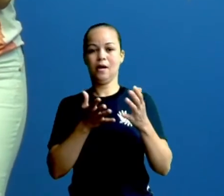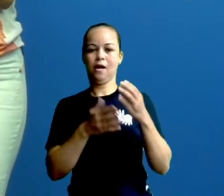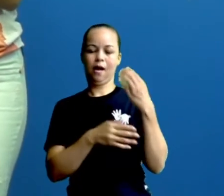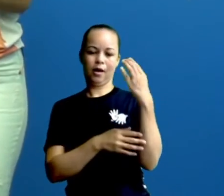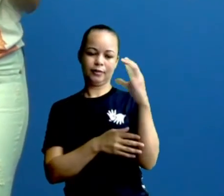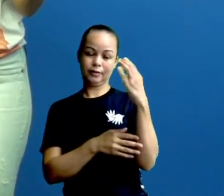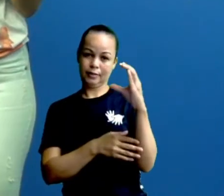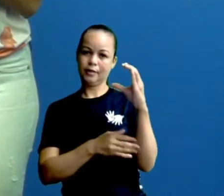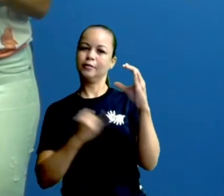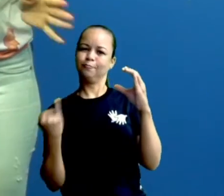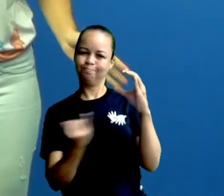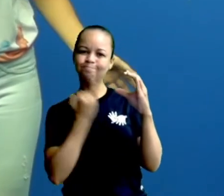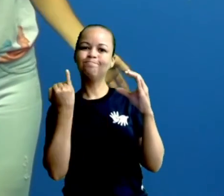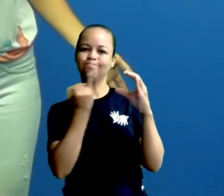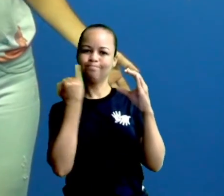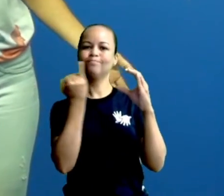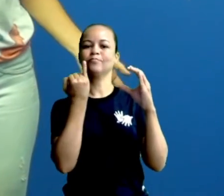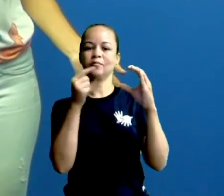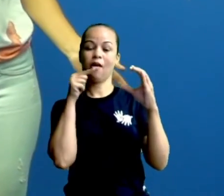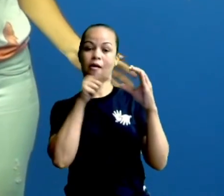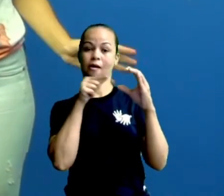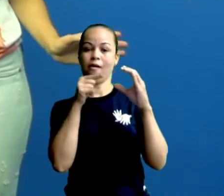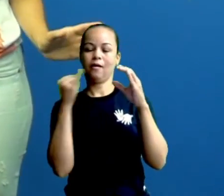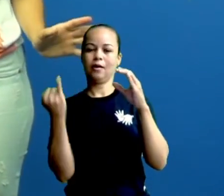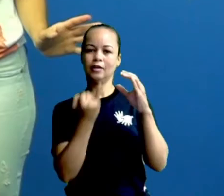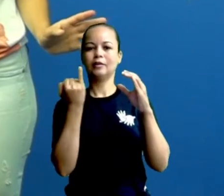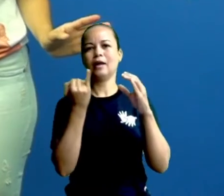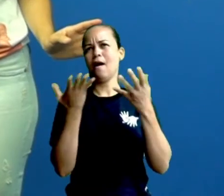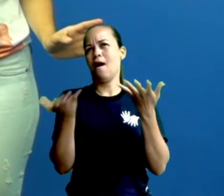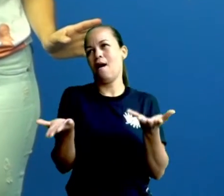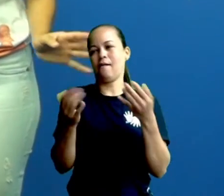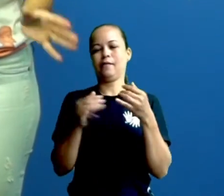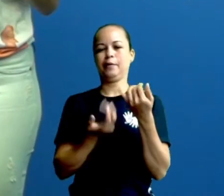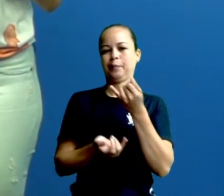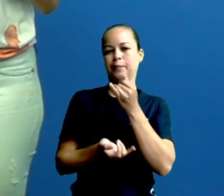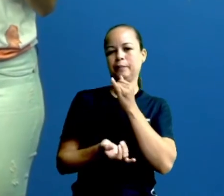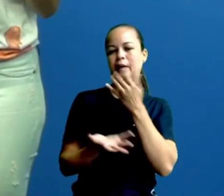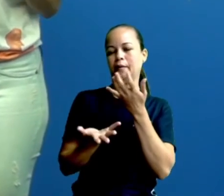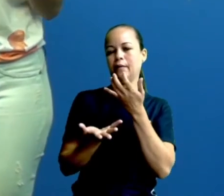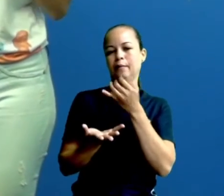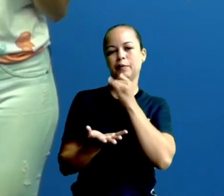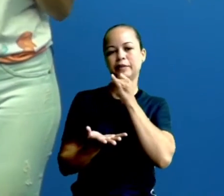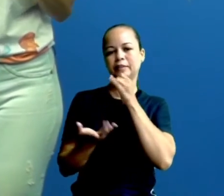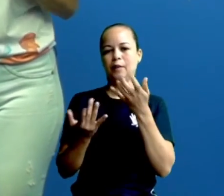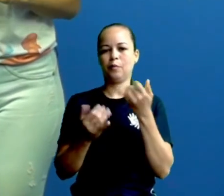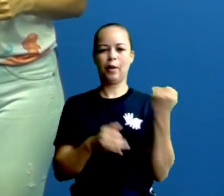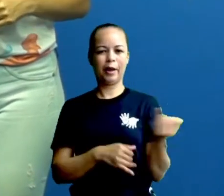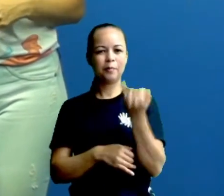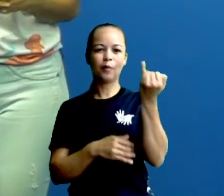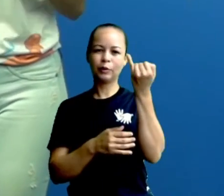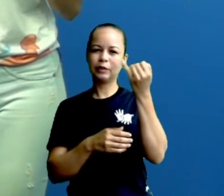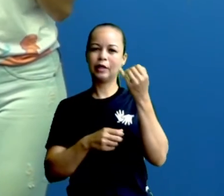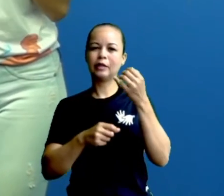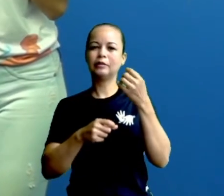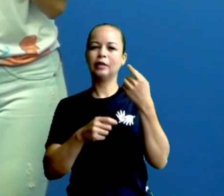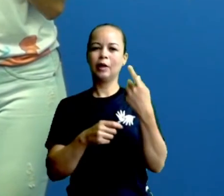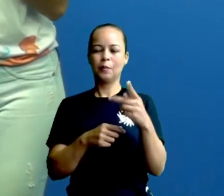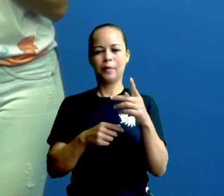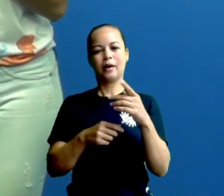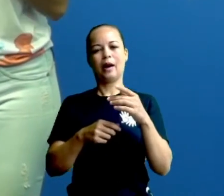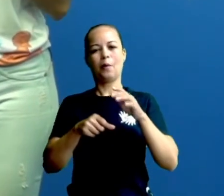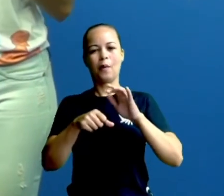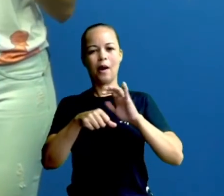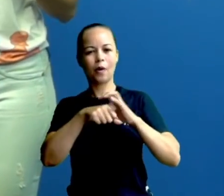ela é importante. É importante porque ajuda numa crise como essa do coronavírus. Não apenas. A